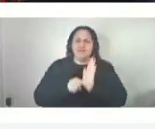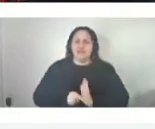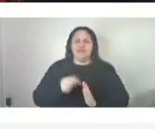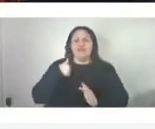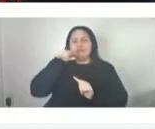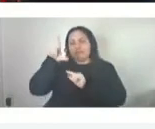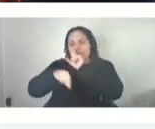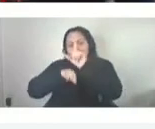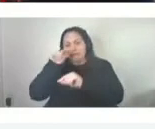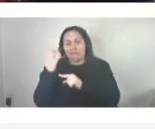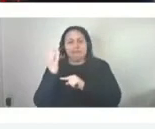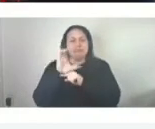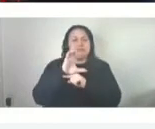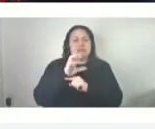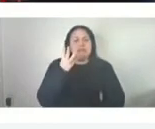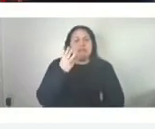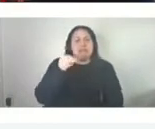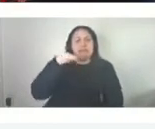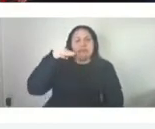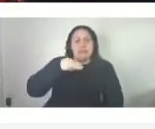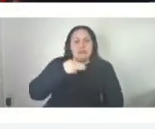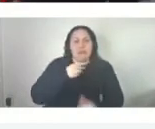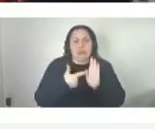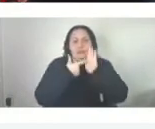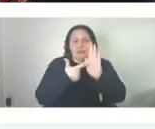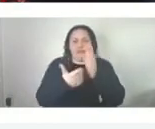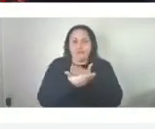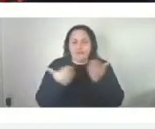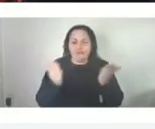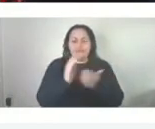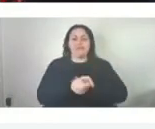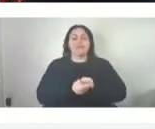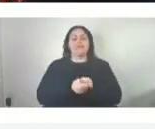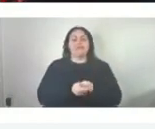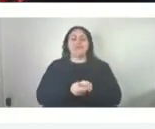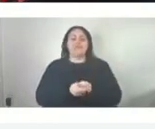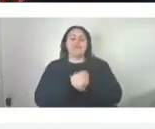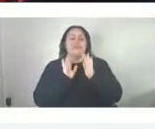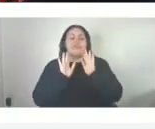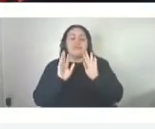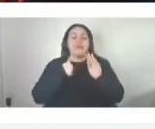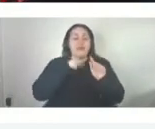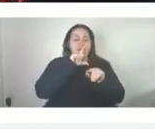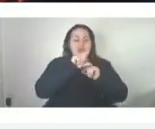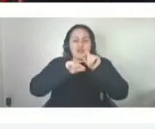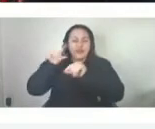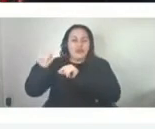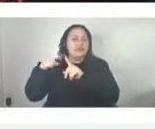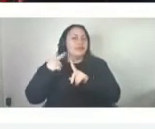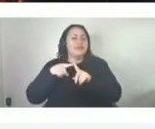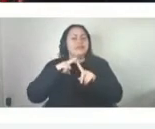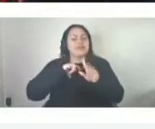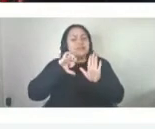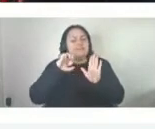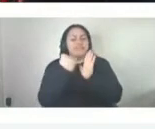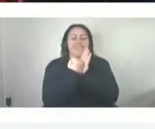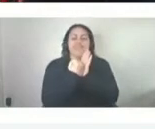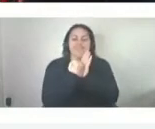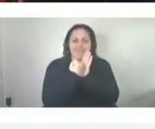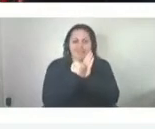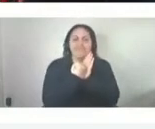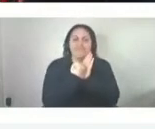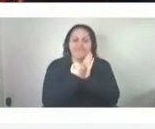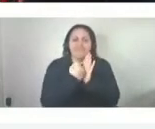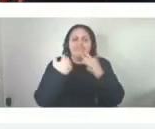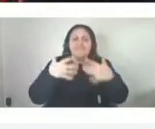caber numa fala de 30 minutos aqui para vocês. Mas eu escolhi esses porque eles têm uma simbologia muito forte das